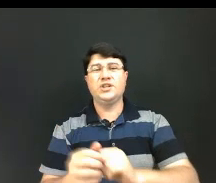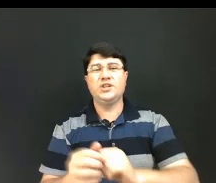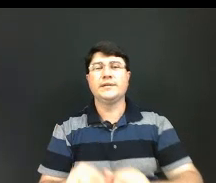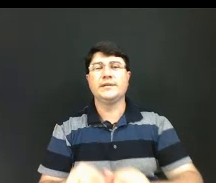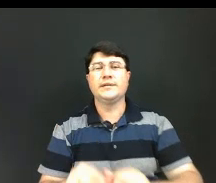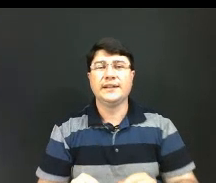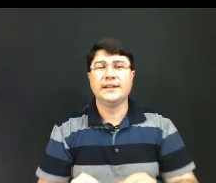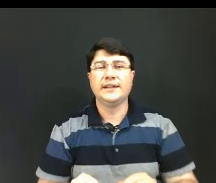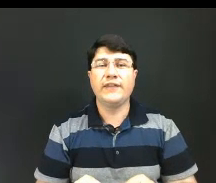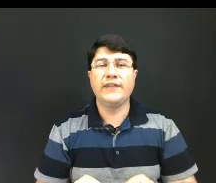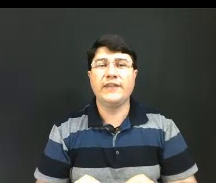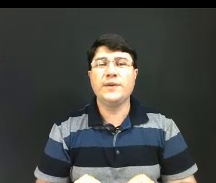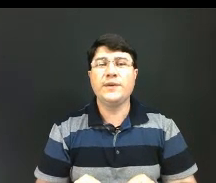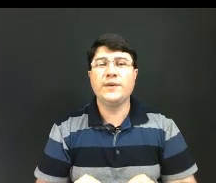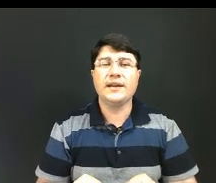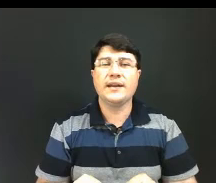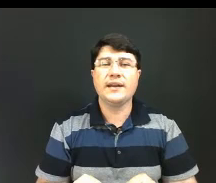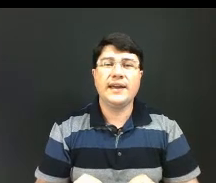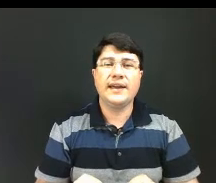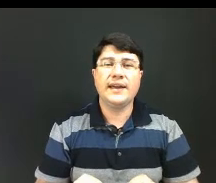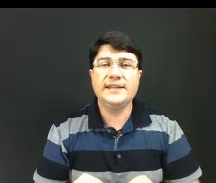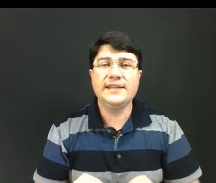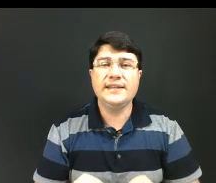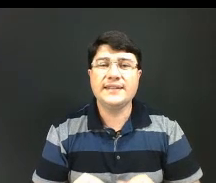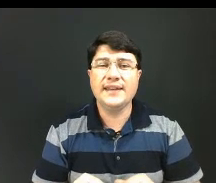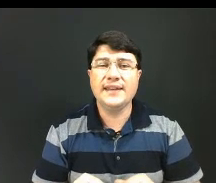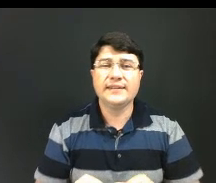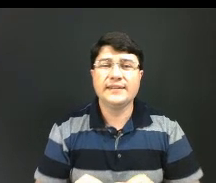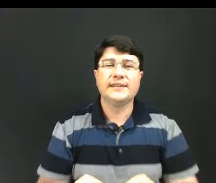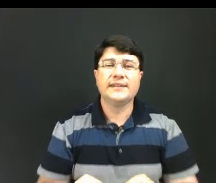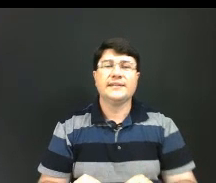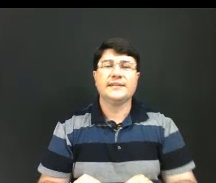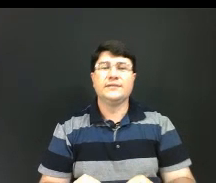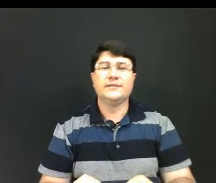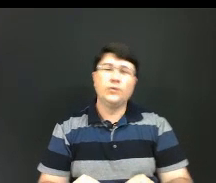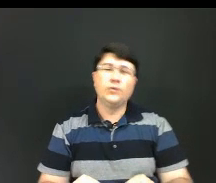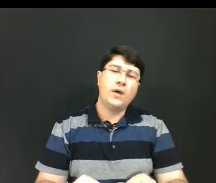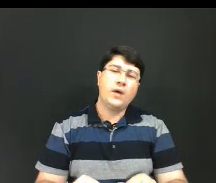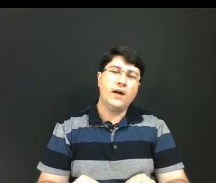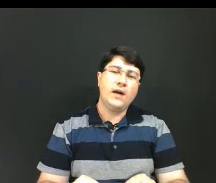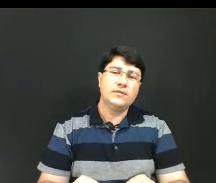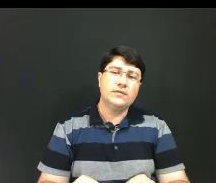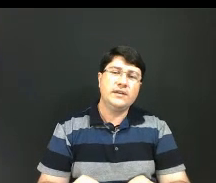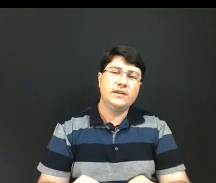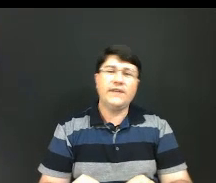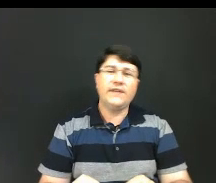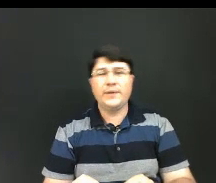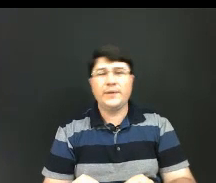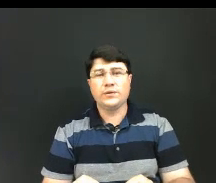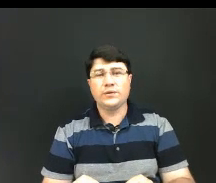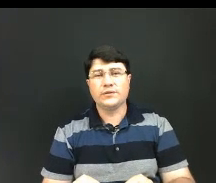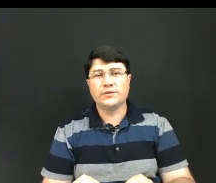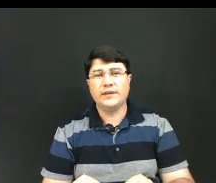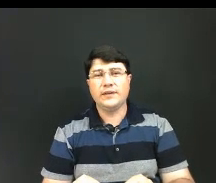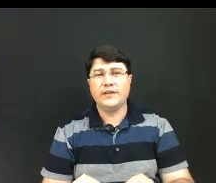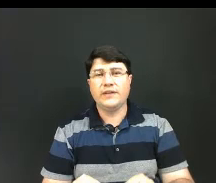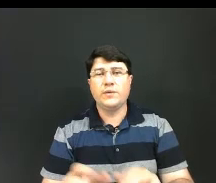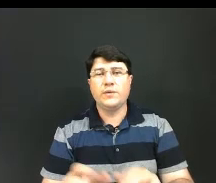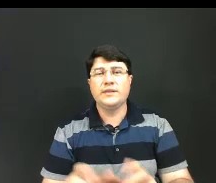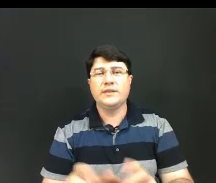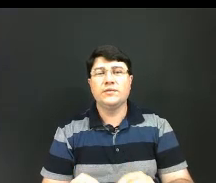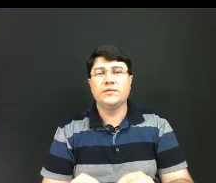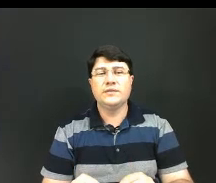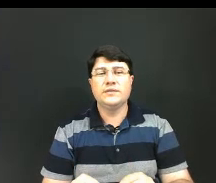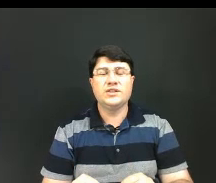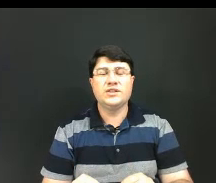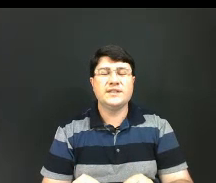para Curitiba. Então, o verbo ir, ele inicia num local e vai para outro. O